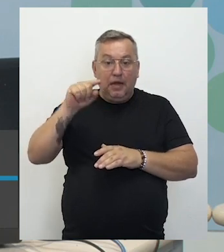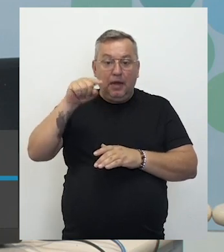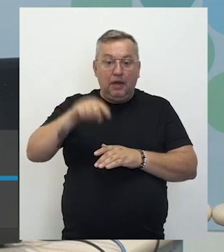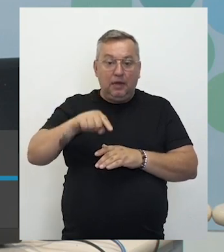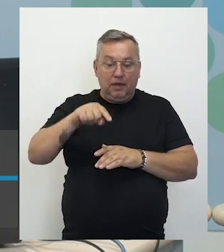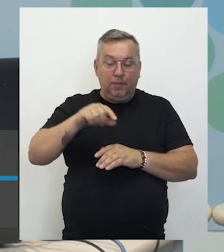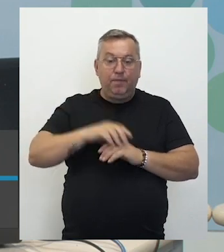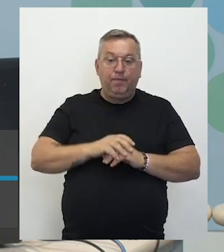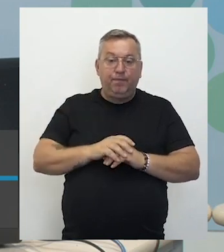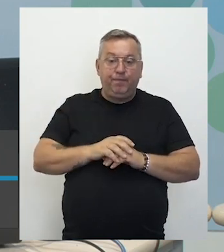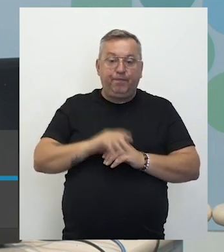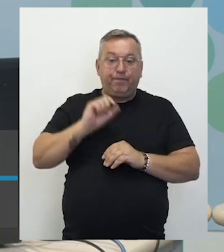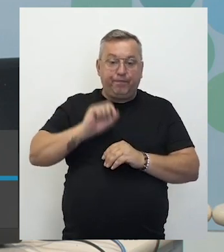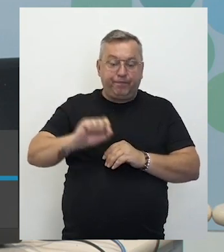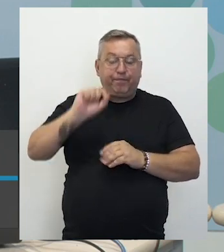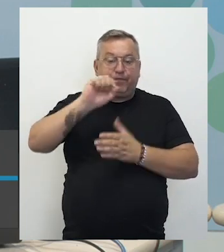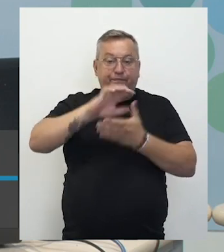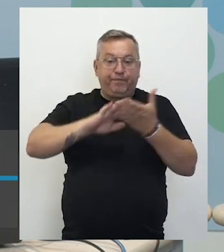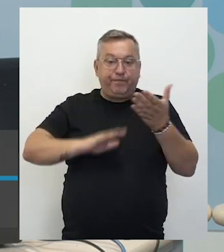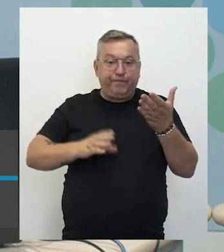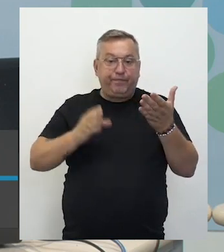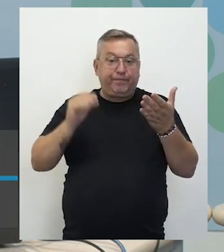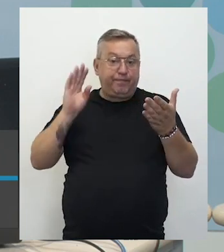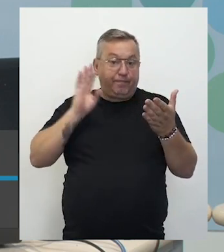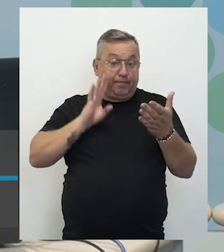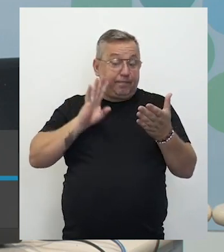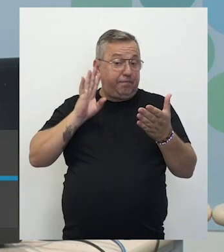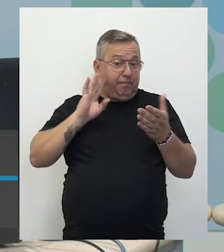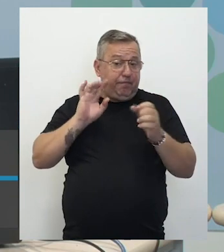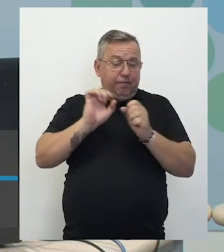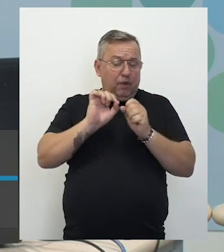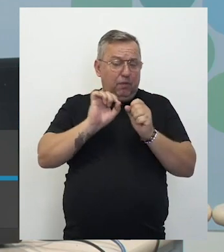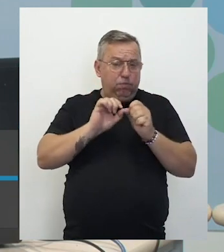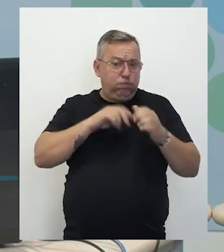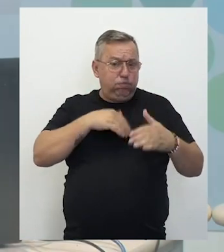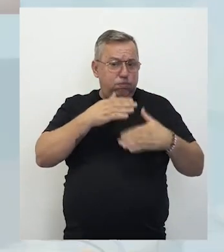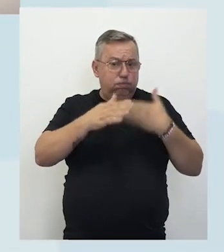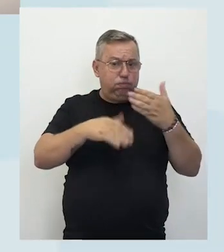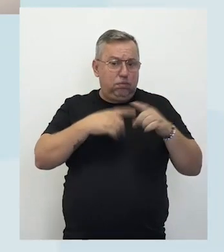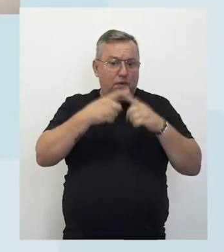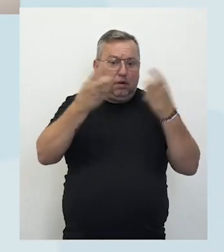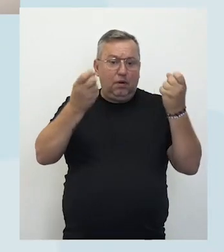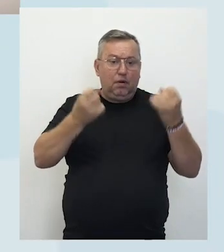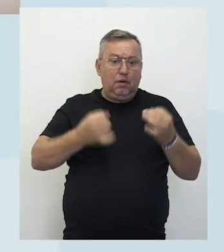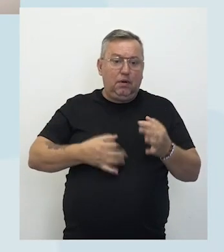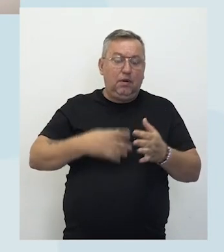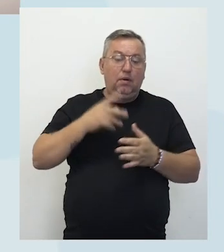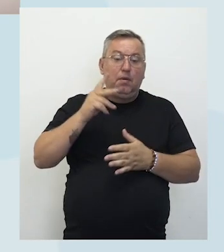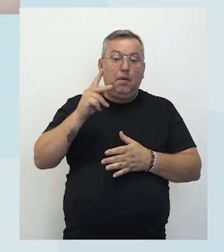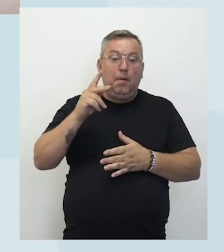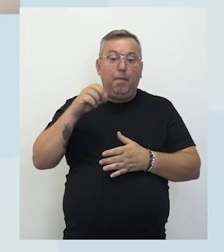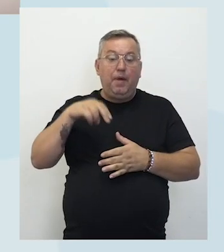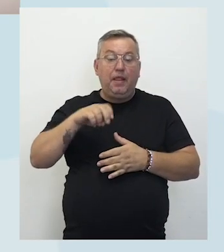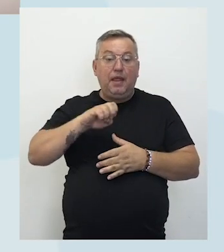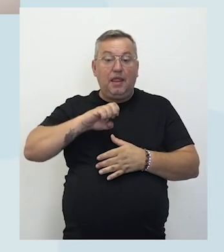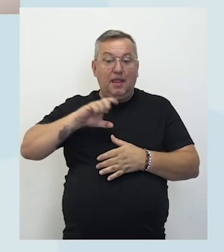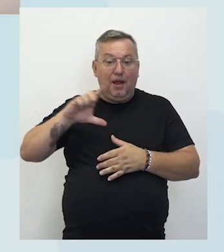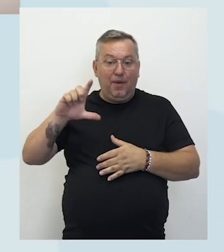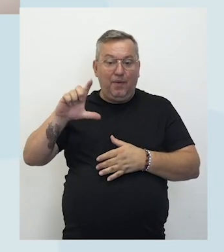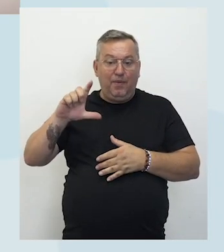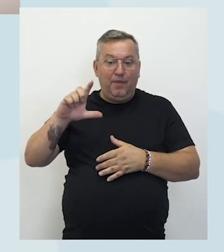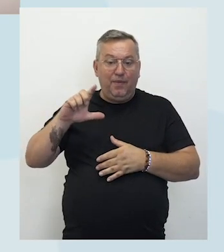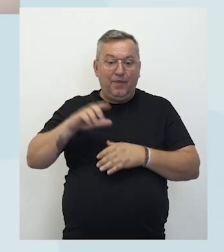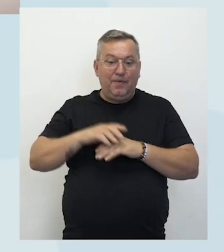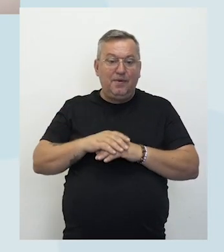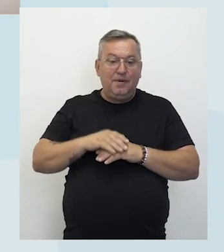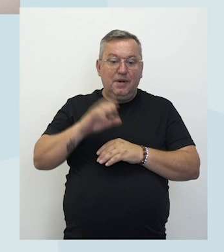Correia. Né? É uma atividade super bacana que ela desenvolveu, falando um pouquinho sobre o Pantanal, vai aparecer aí para vocês. Ela é da